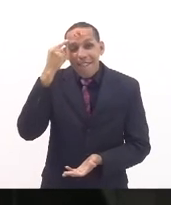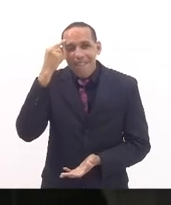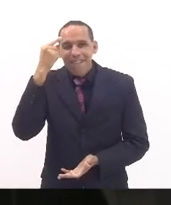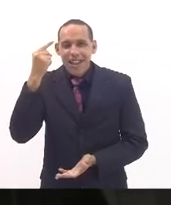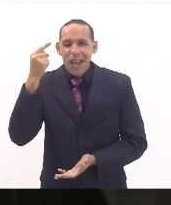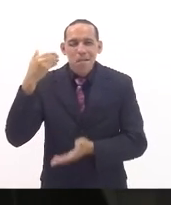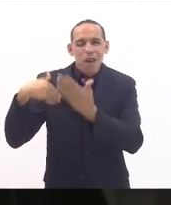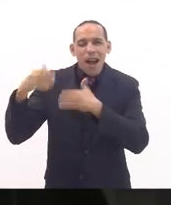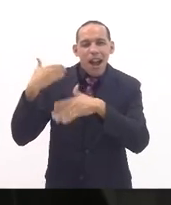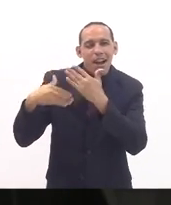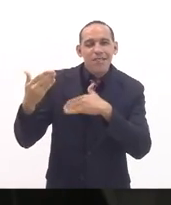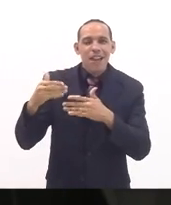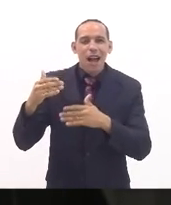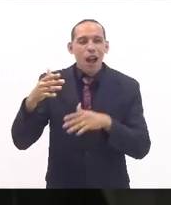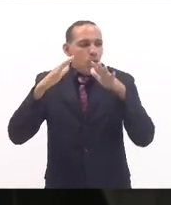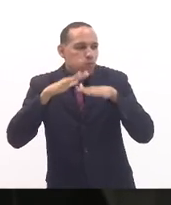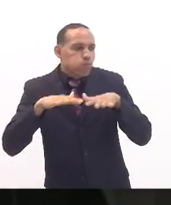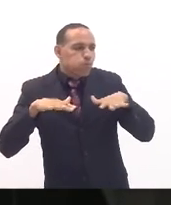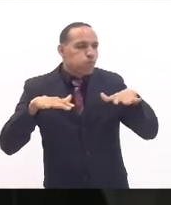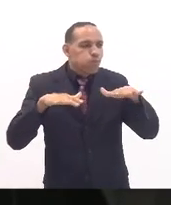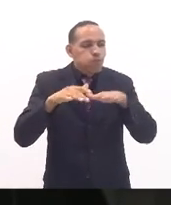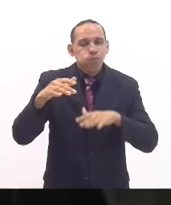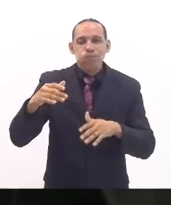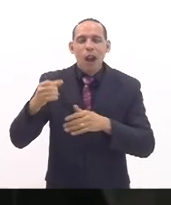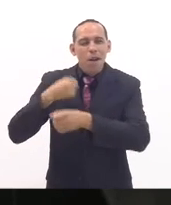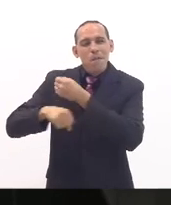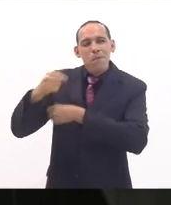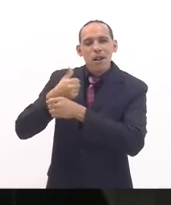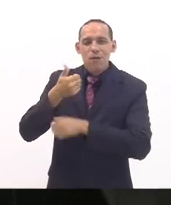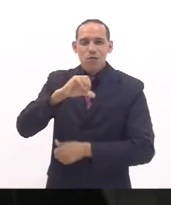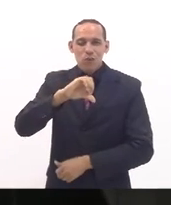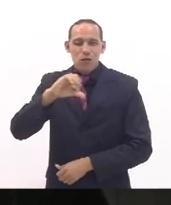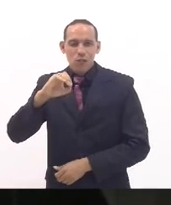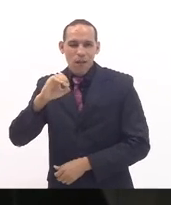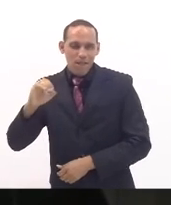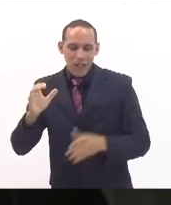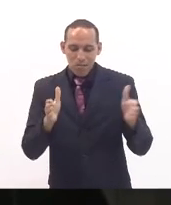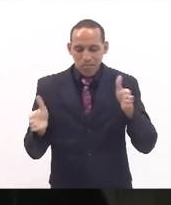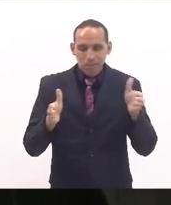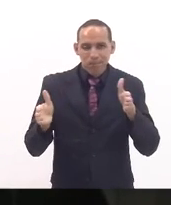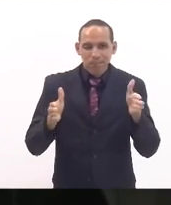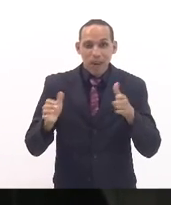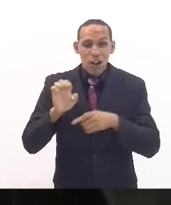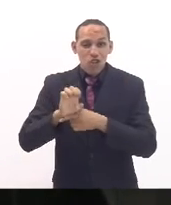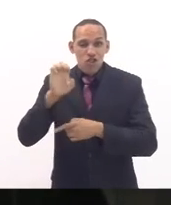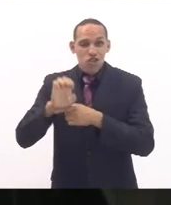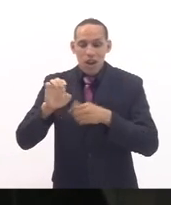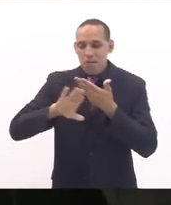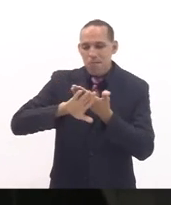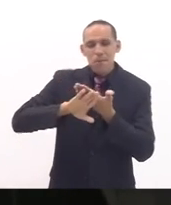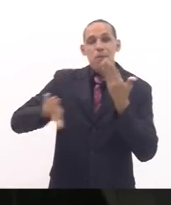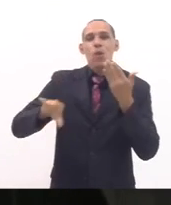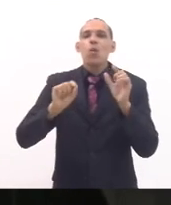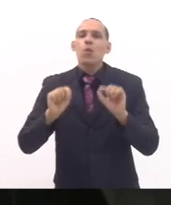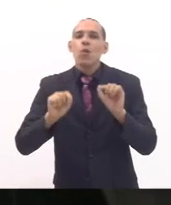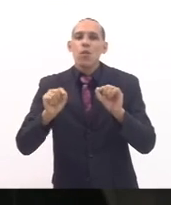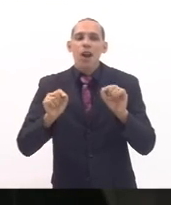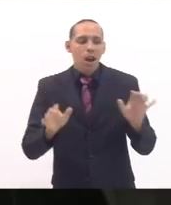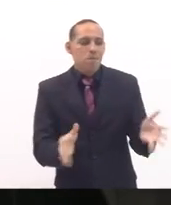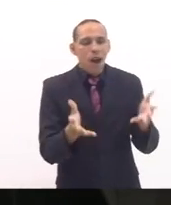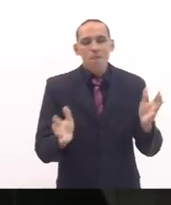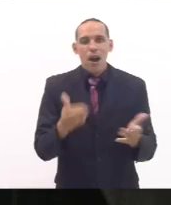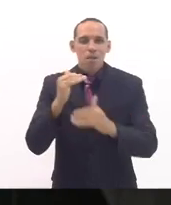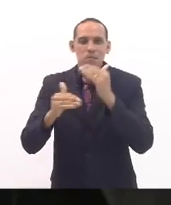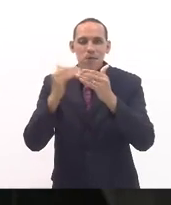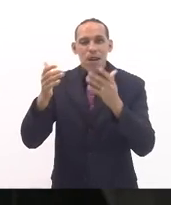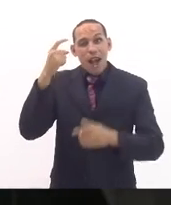que organizou o pensamento de muita gente nos anos 90 de que o estado dos Paulo deve se afastar do papel de indutor de desenvolvimento